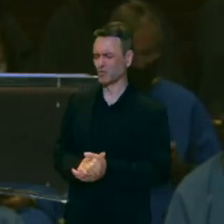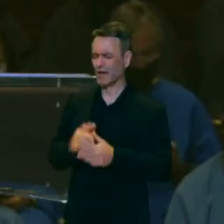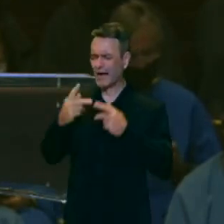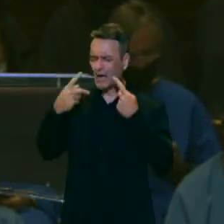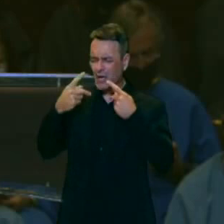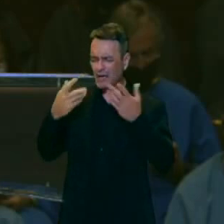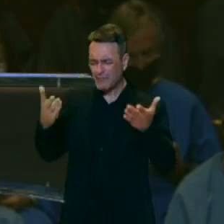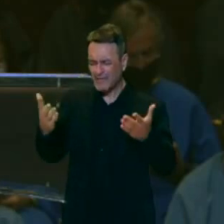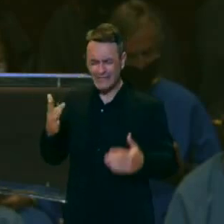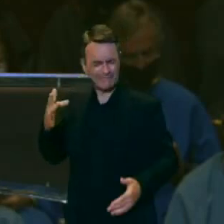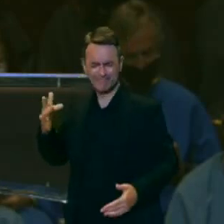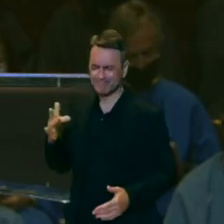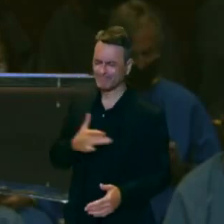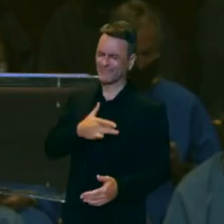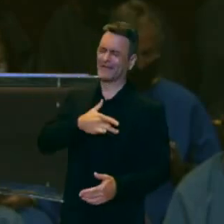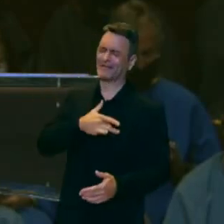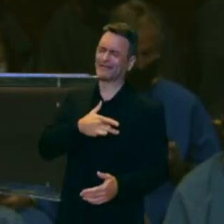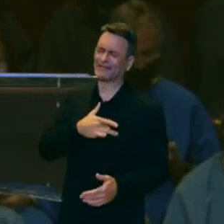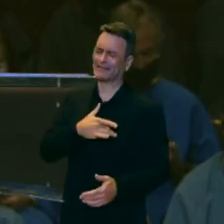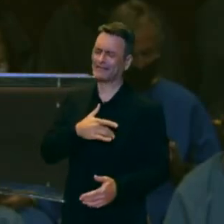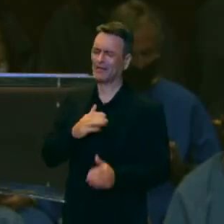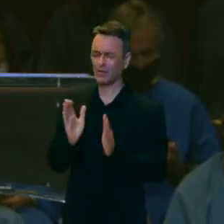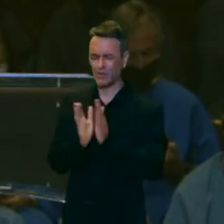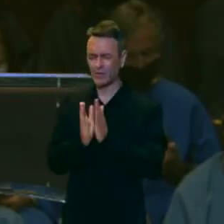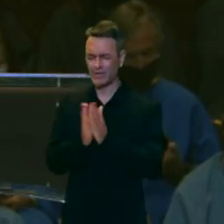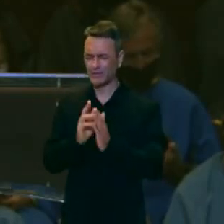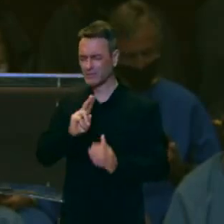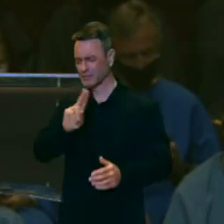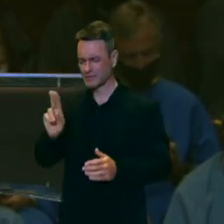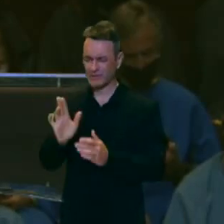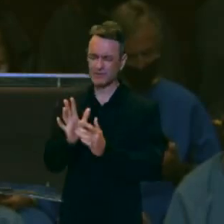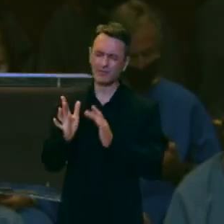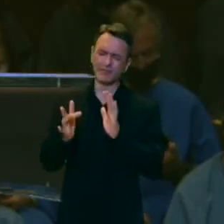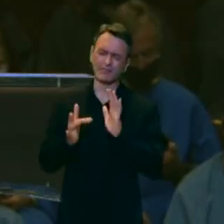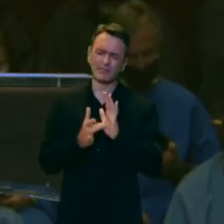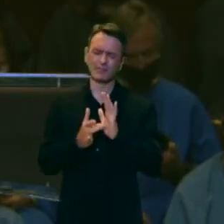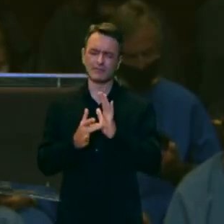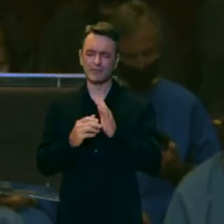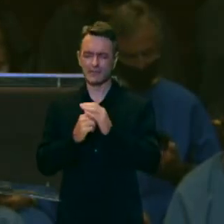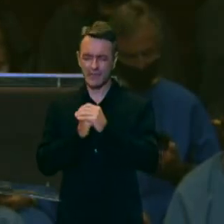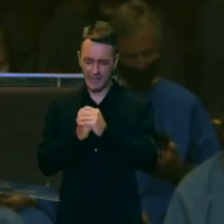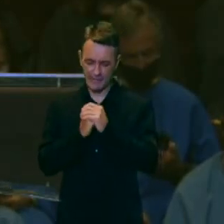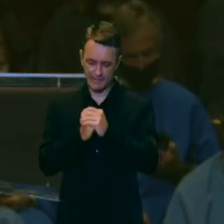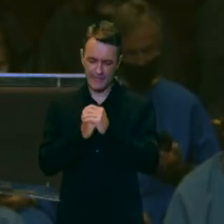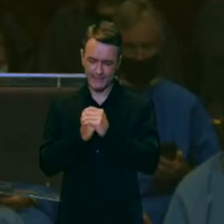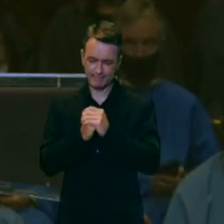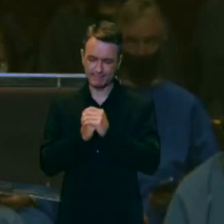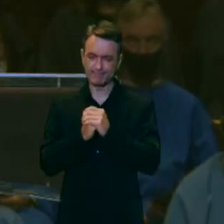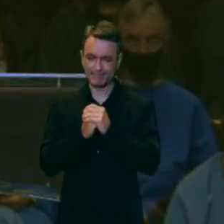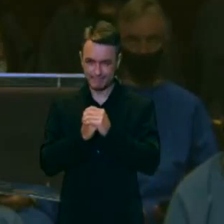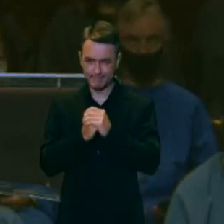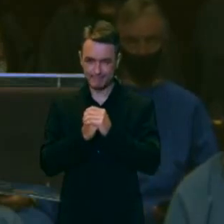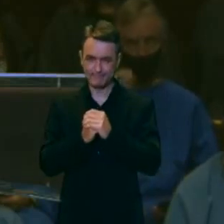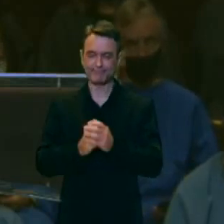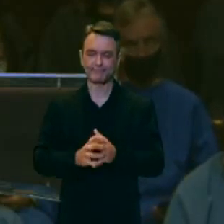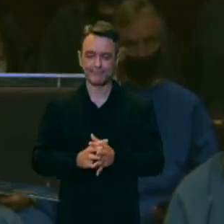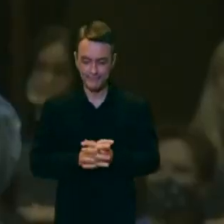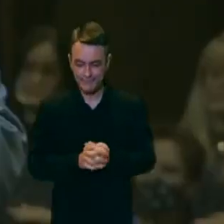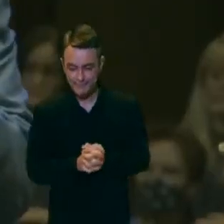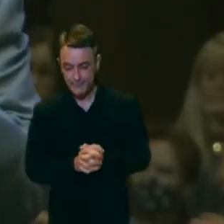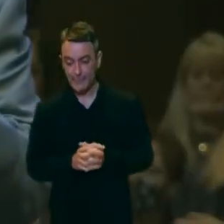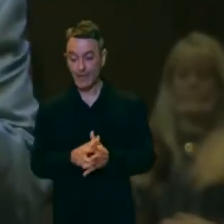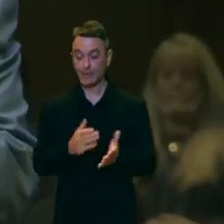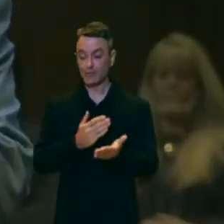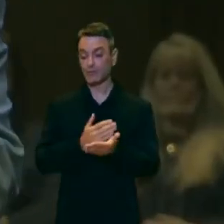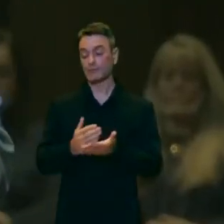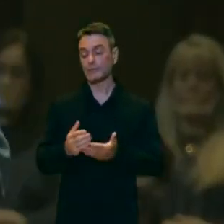mensagem ao nosso coração. É aquilo que oramos no nome de Jesus. Amém e amém. Nós